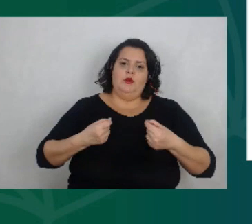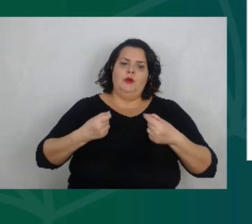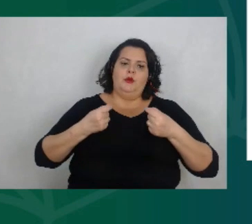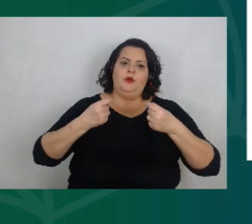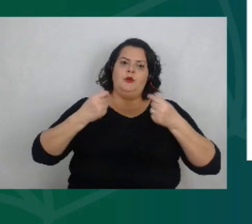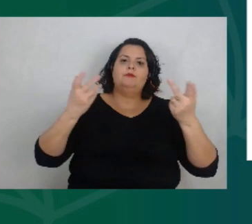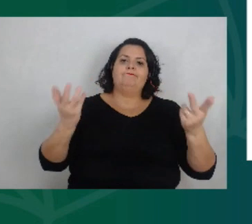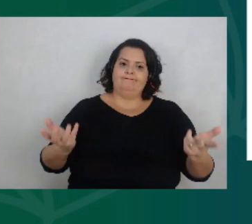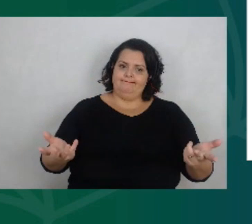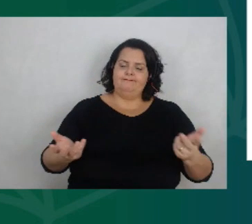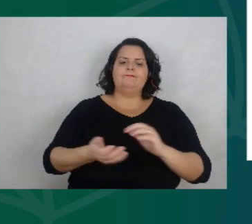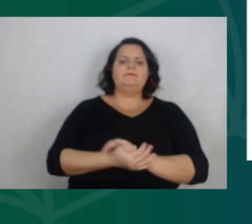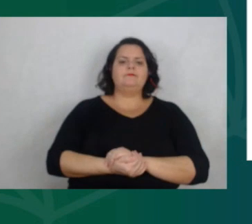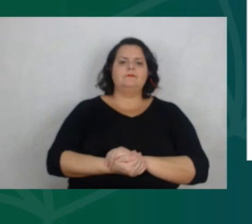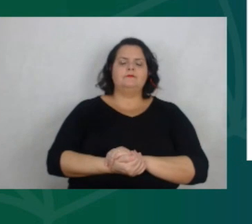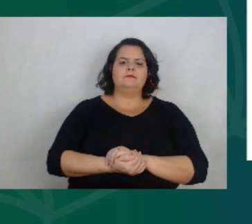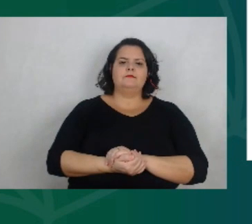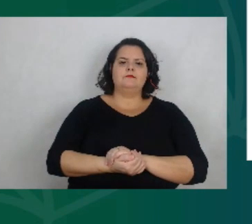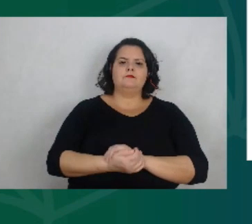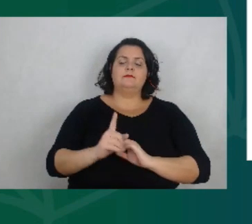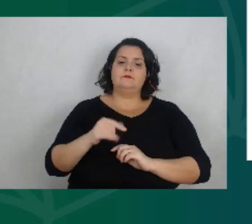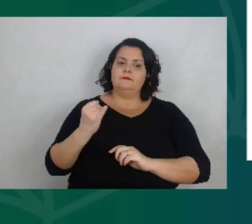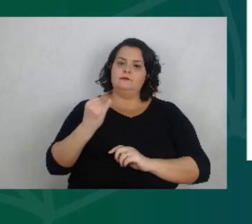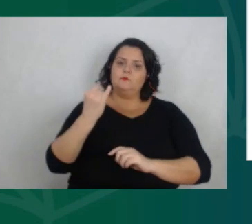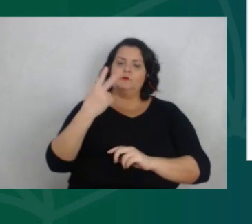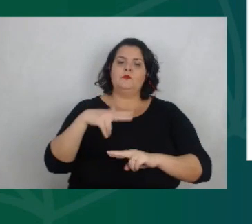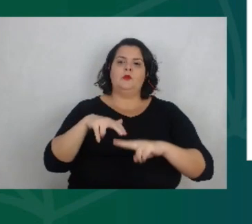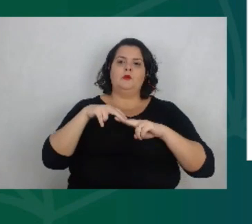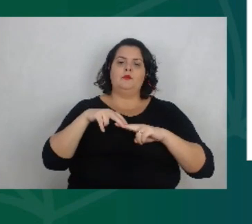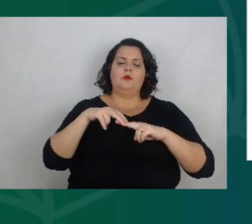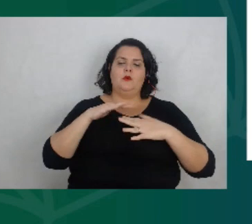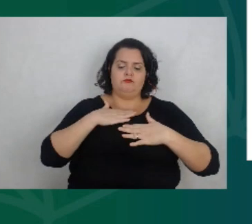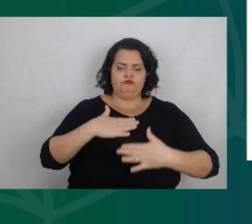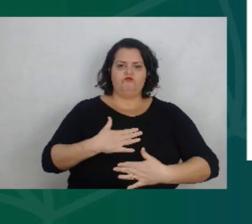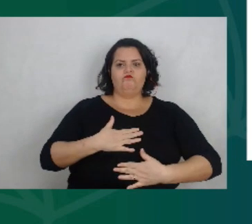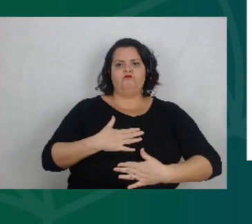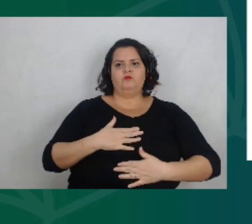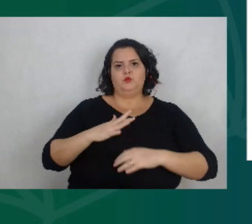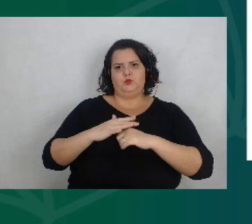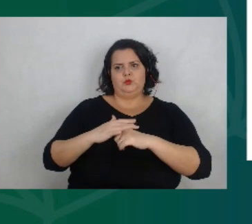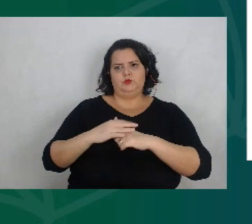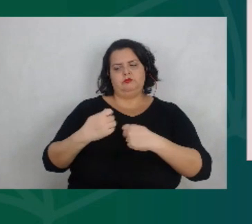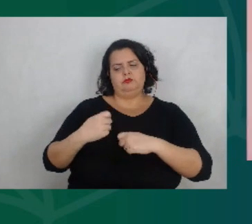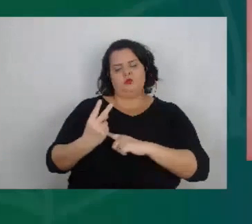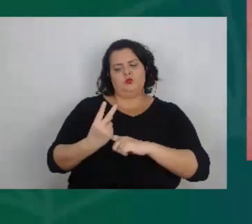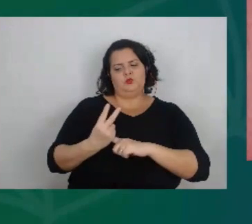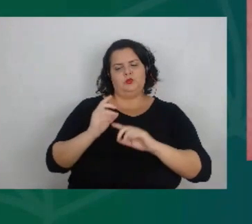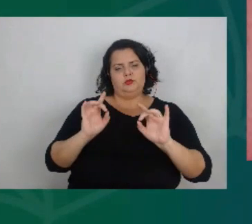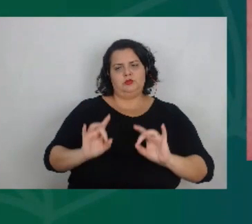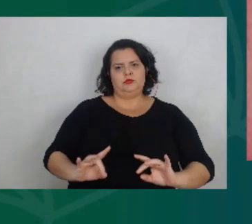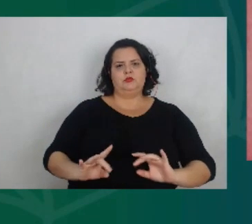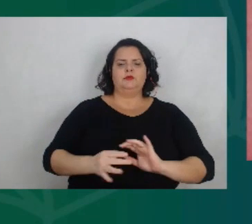sobretudo, na condição sistêmica do paciente. Próximo, por favor.